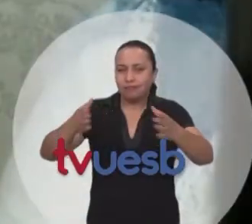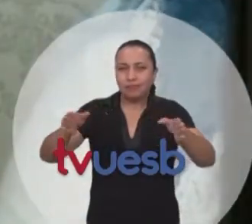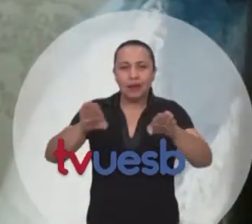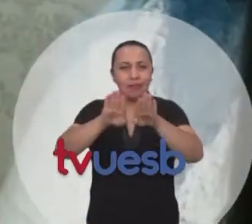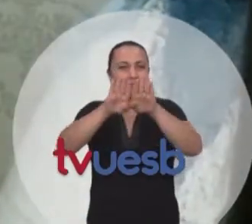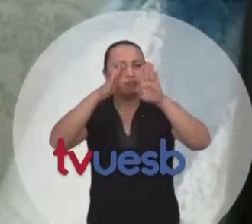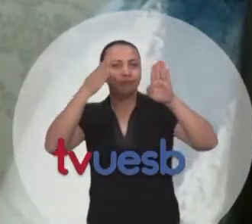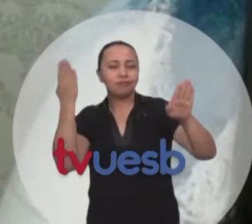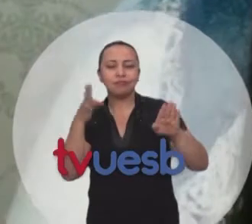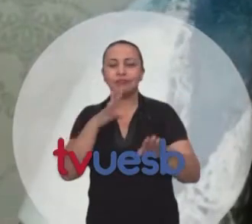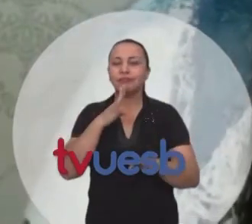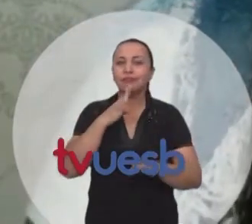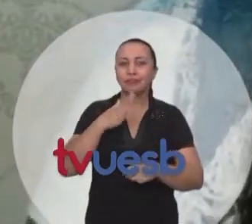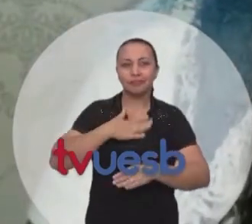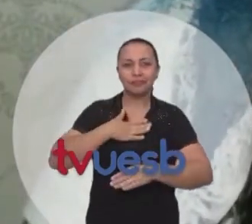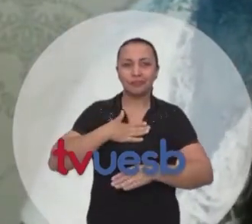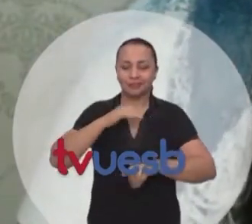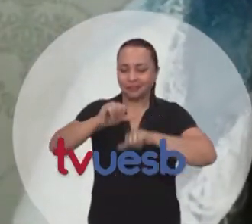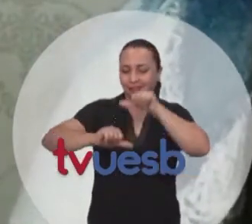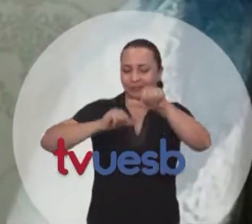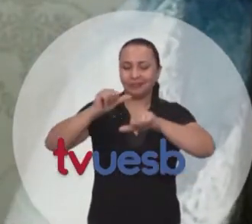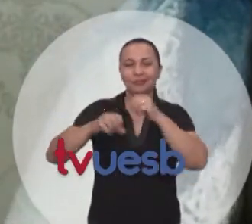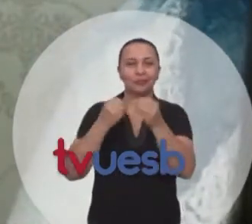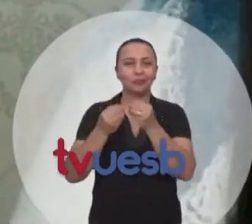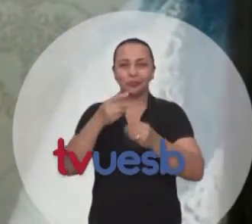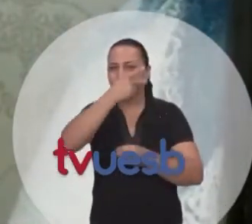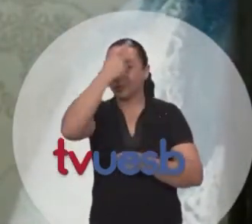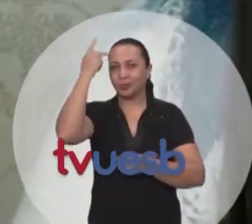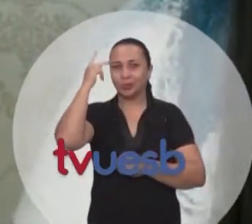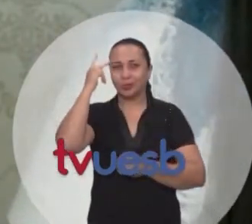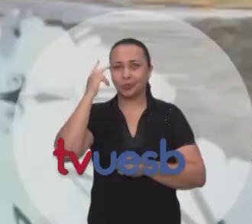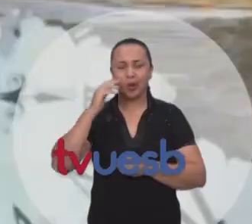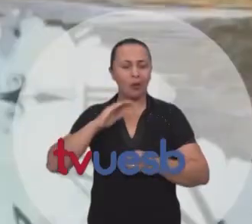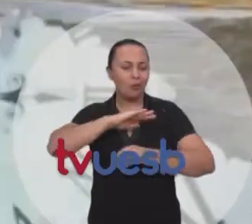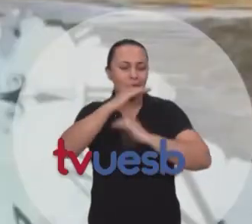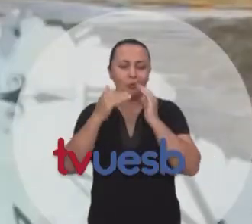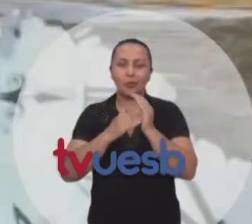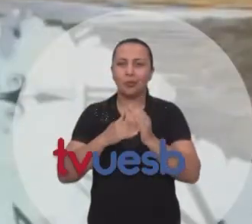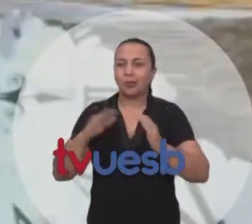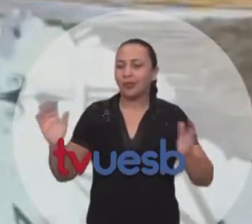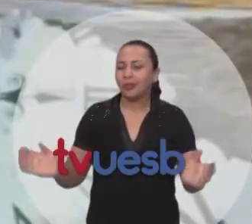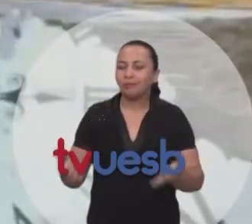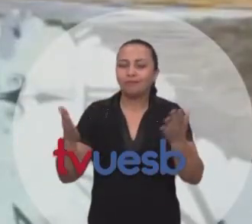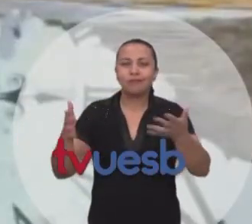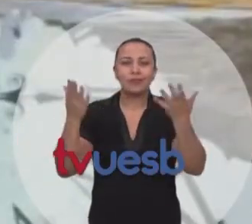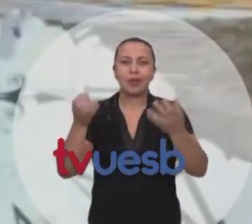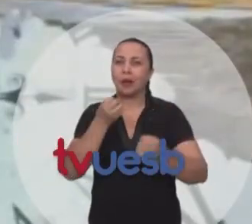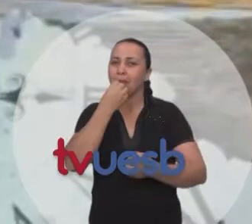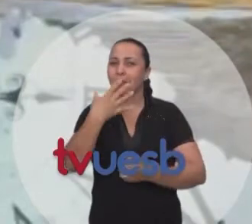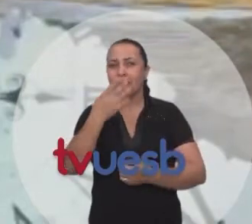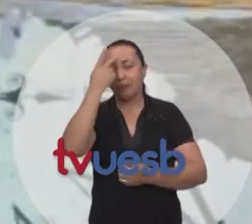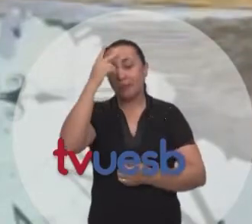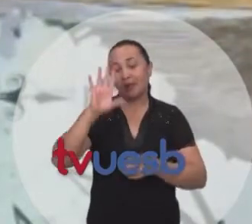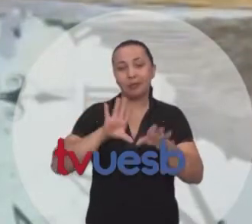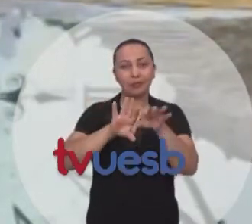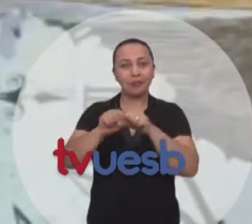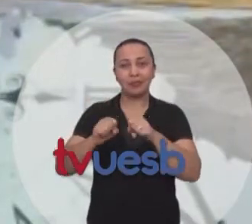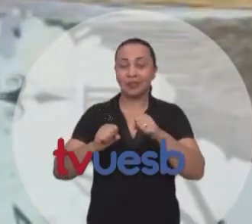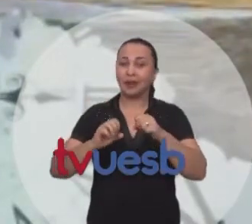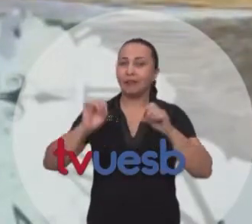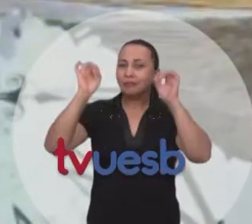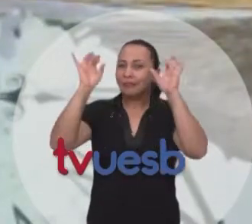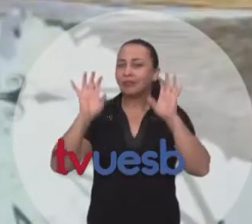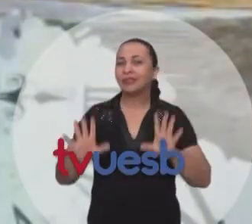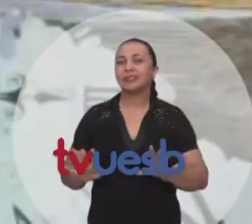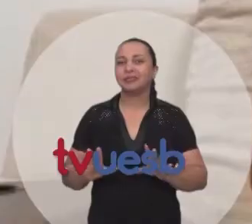Abriu as portas do conhecimento para mim e me fez desenvolver como pessoa. Toda essa contribuição, além de ser motivadora, é muito importante para uma